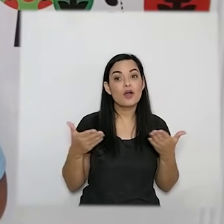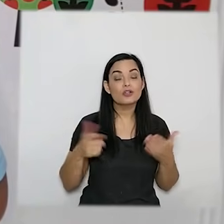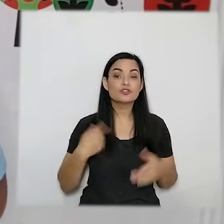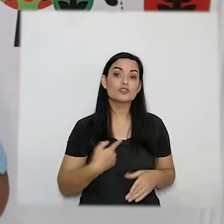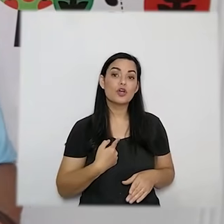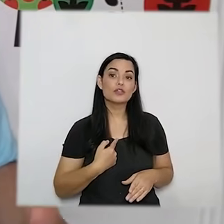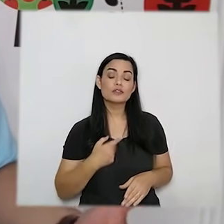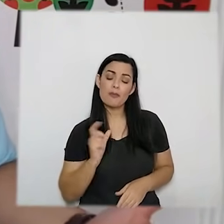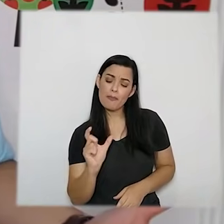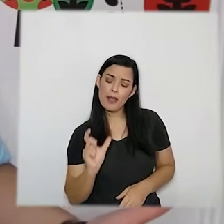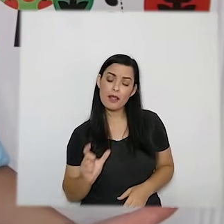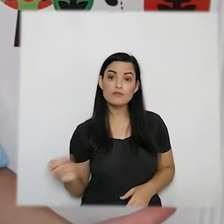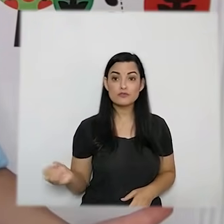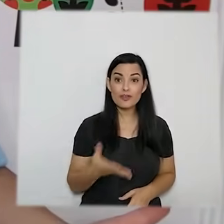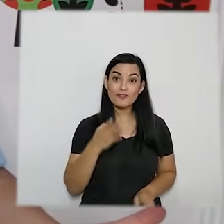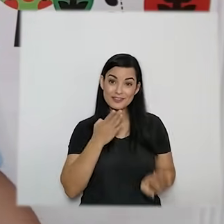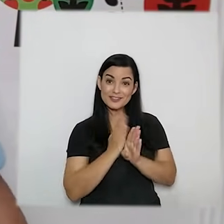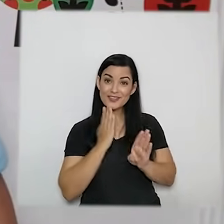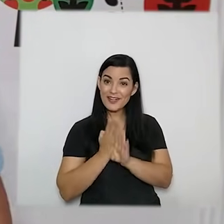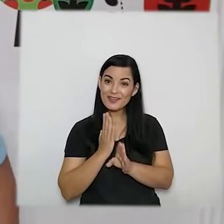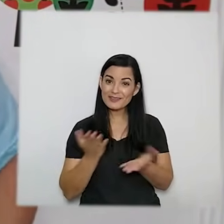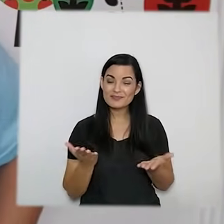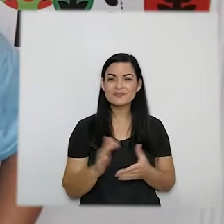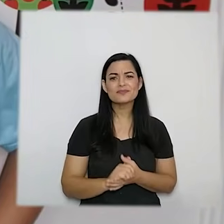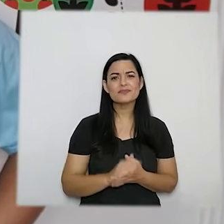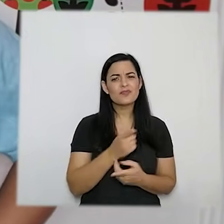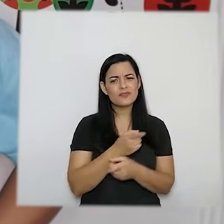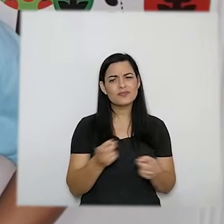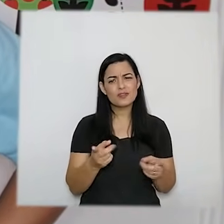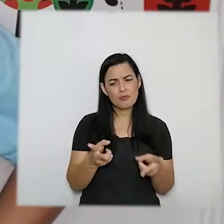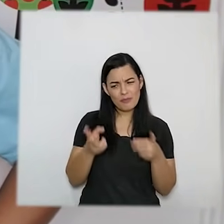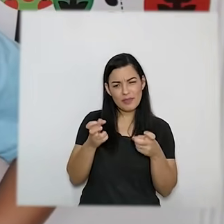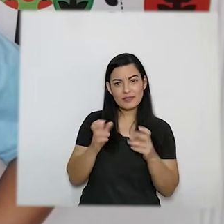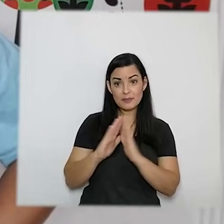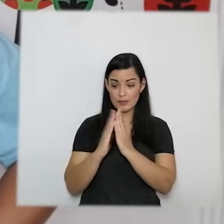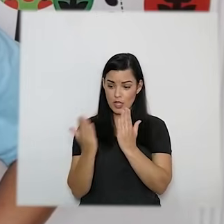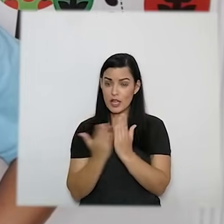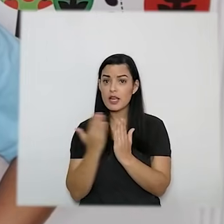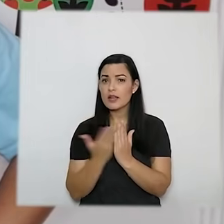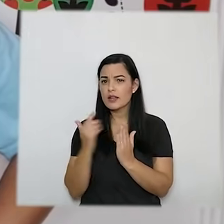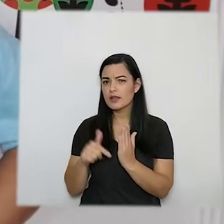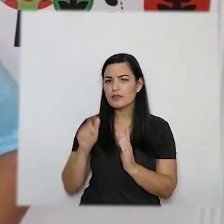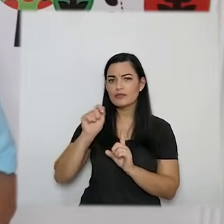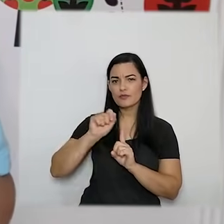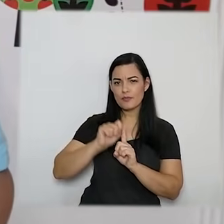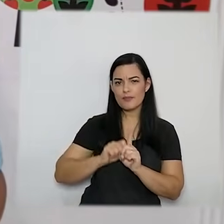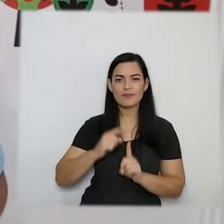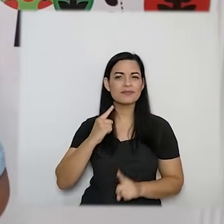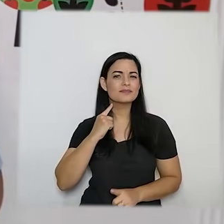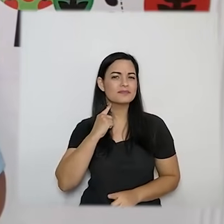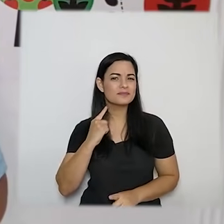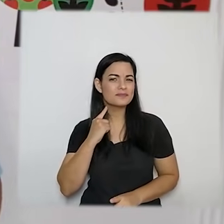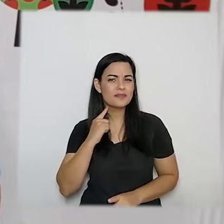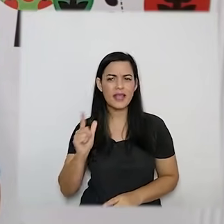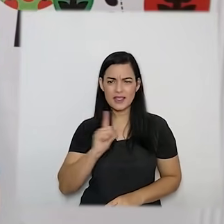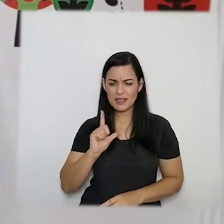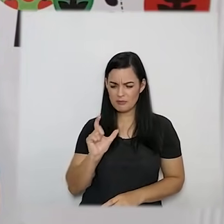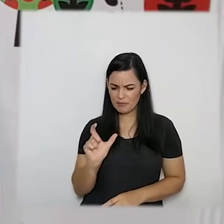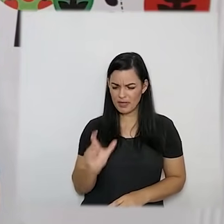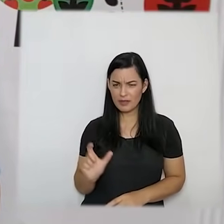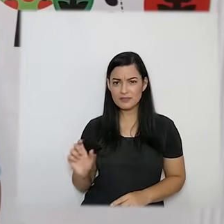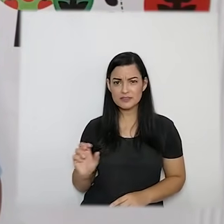vamos descobrir palavrinhas novas. Vocês perceberam aí que no nosso livro do mês temos algumas